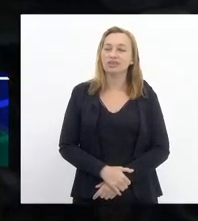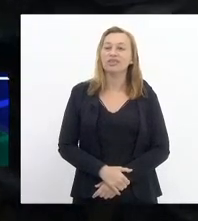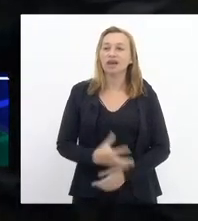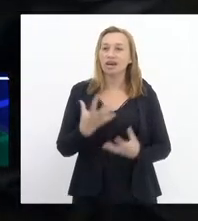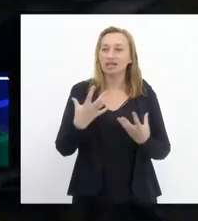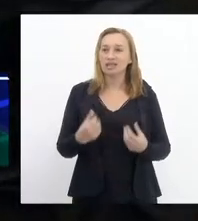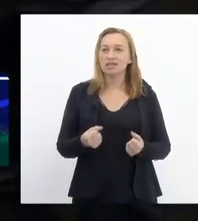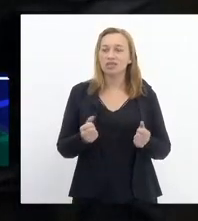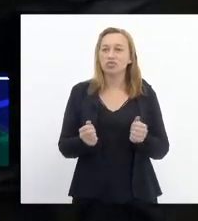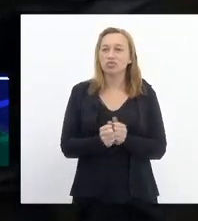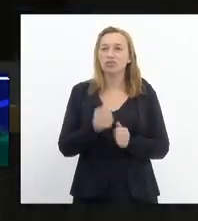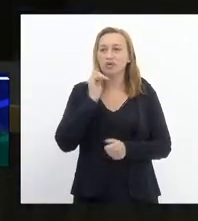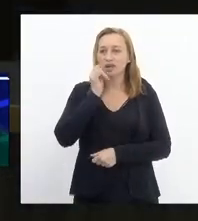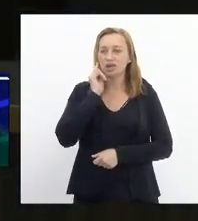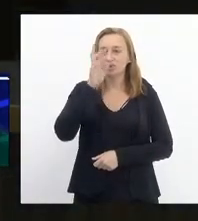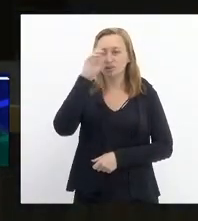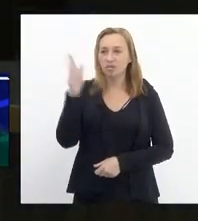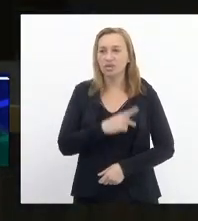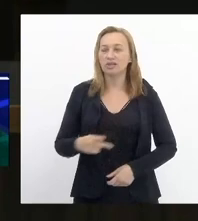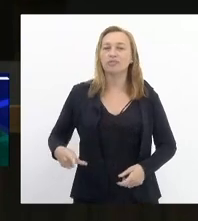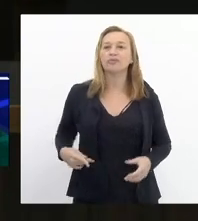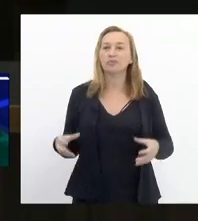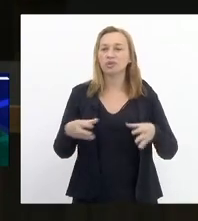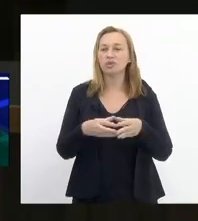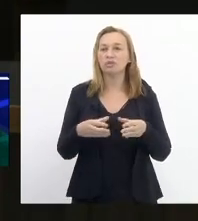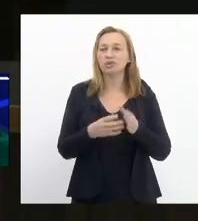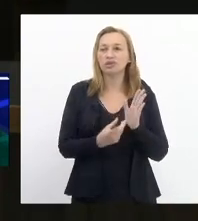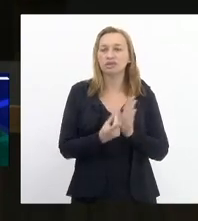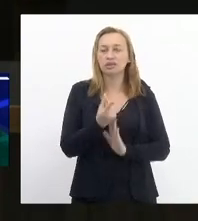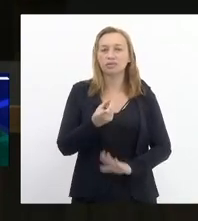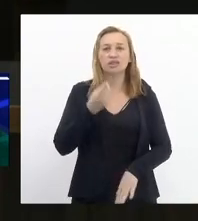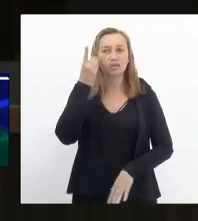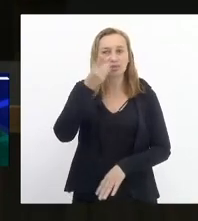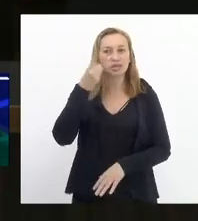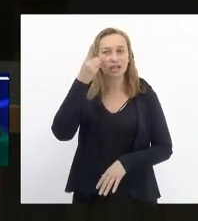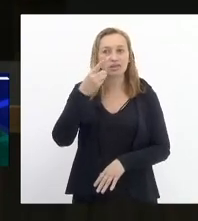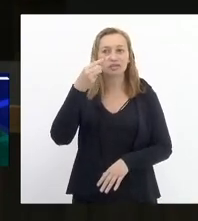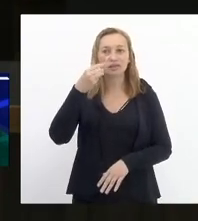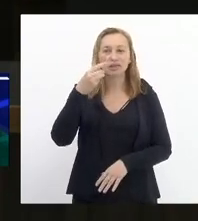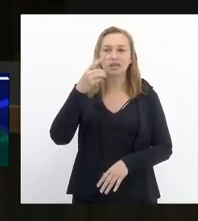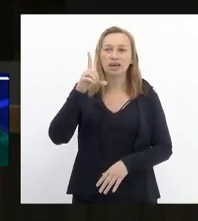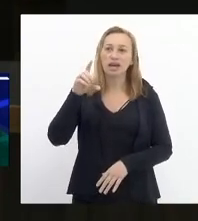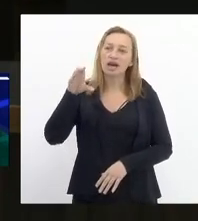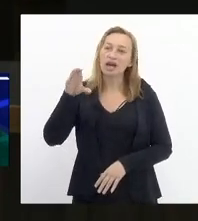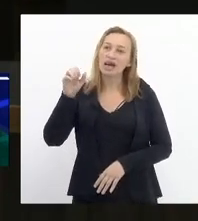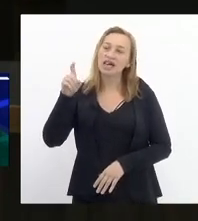Favorável com o relator, senhor presidente. Pela Comissão de Orçamento, deputado Márcio Canella.